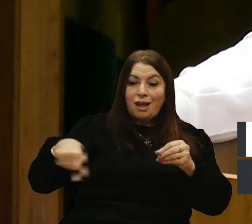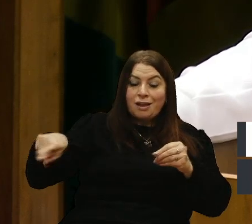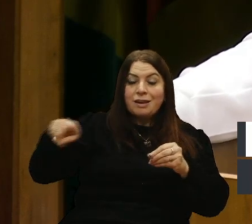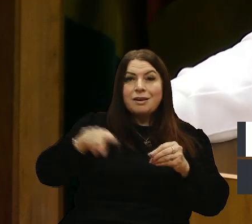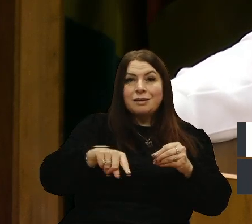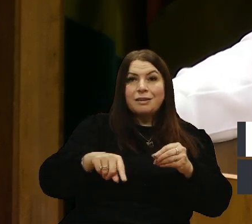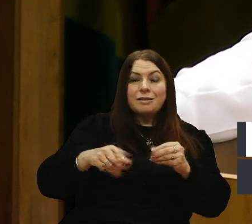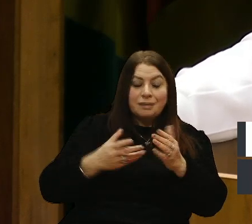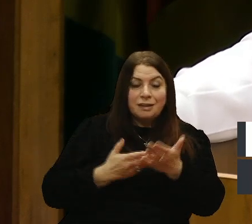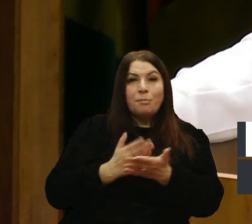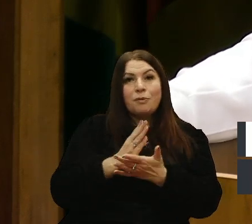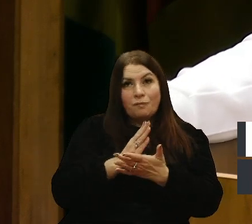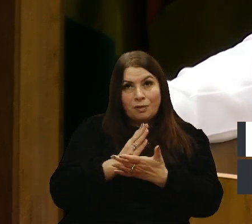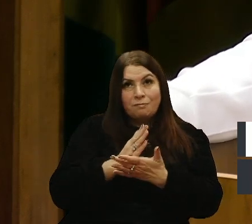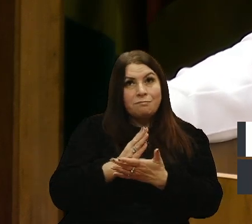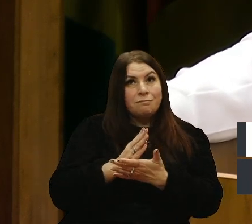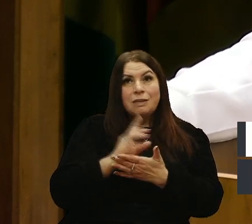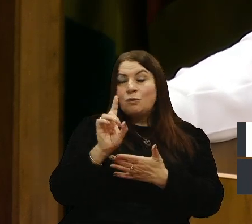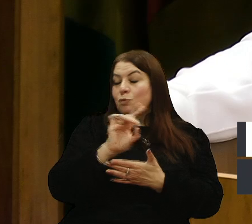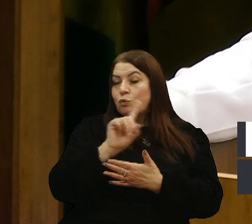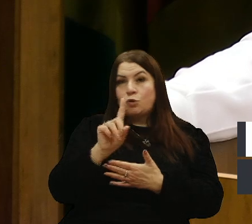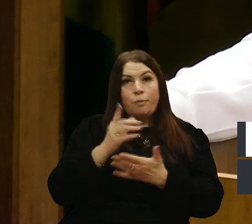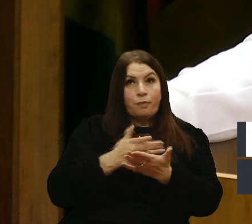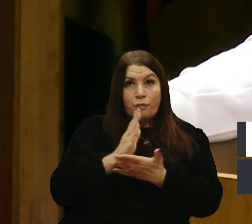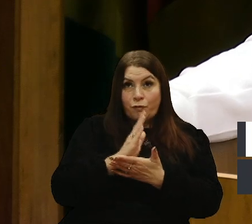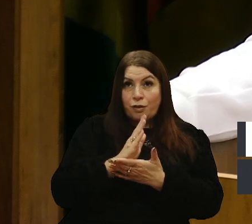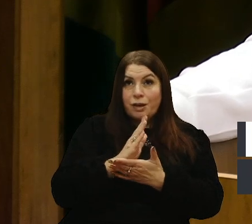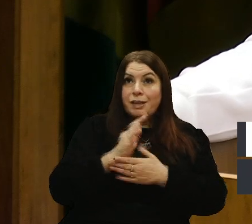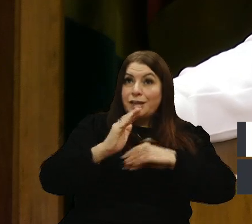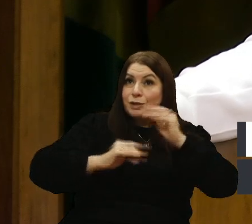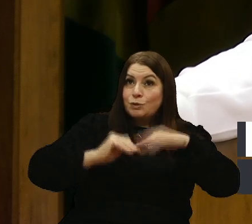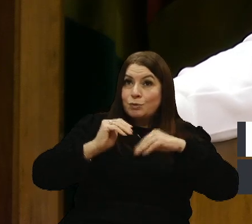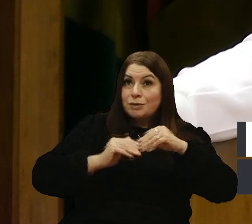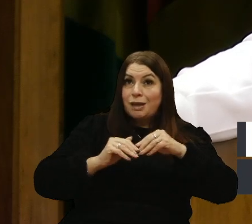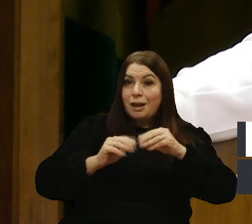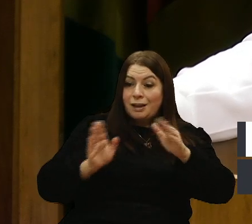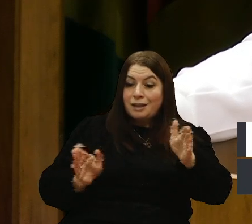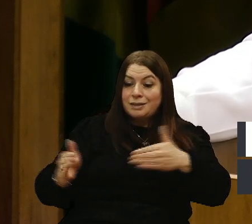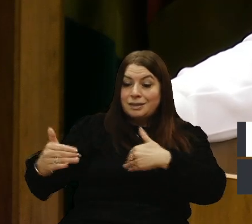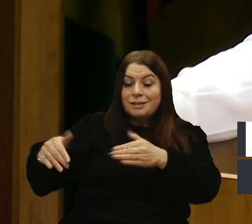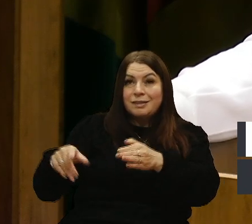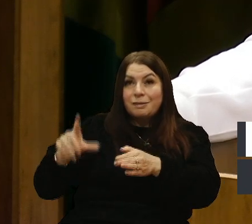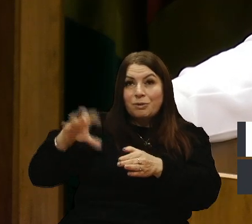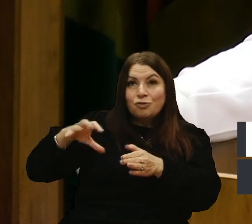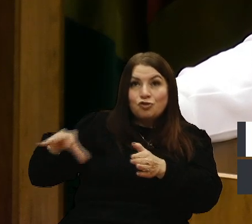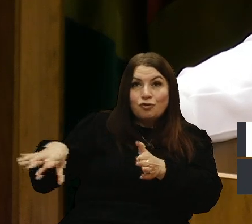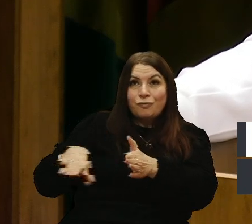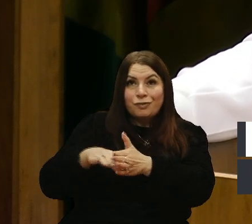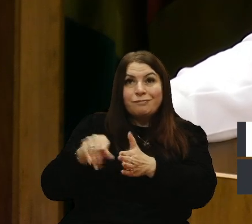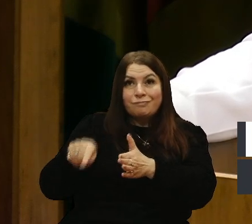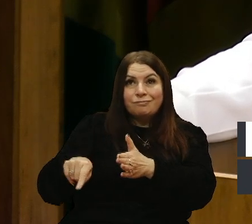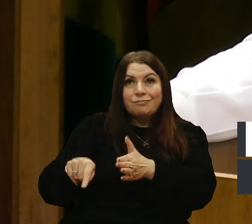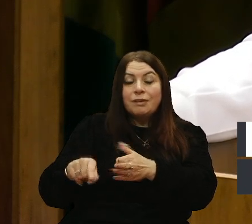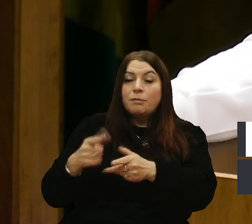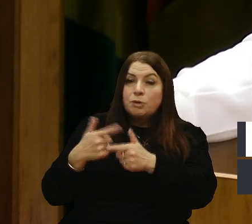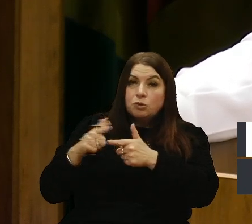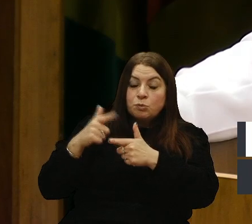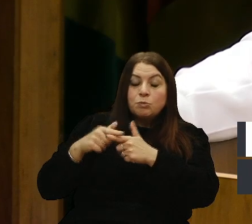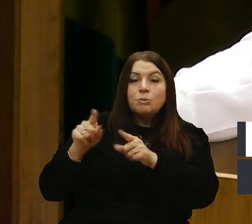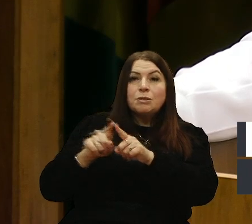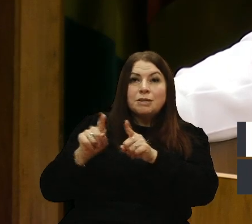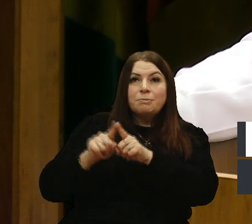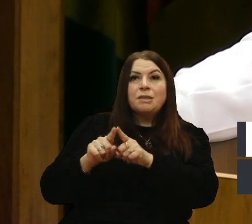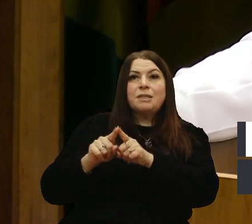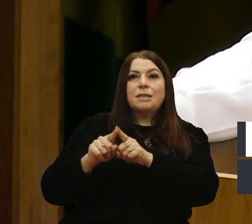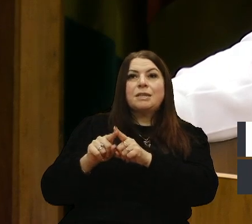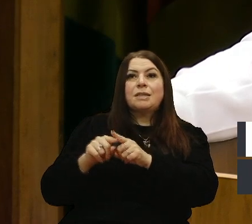tem que aprovar. E ela não é só aprovar, ela tem que executar um tanque de detenção. Mas o grande problema é também as